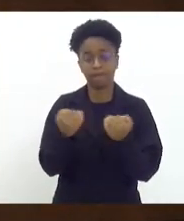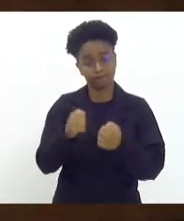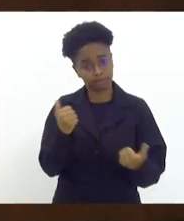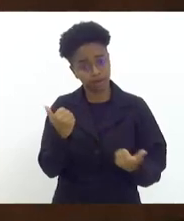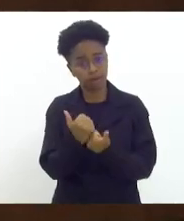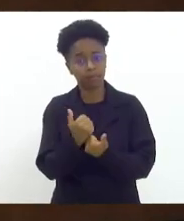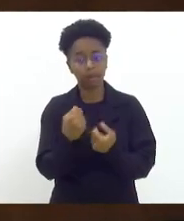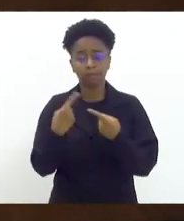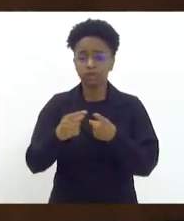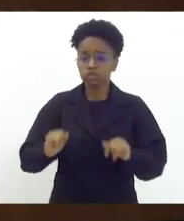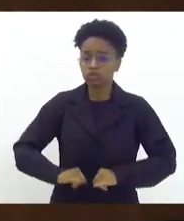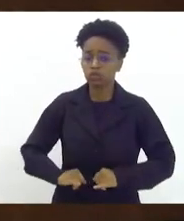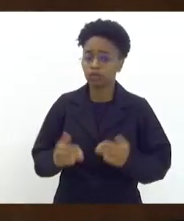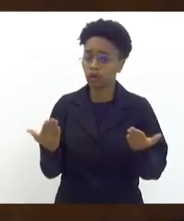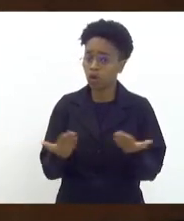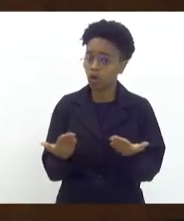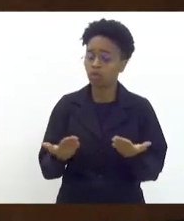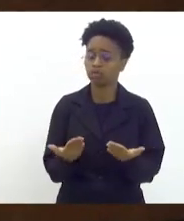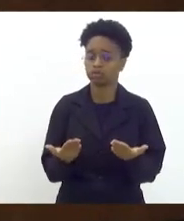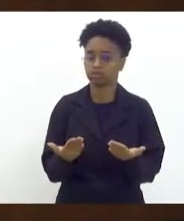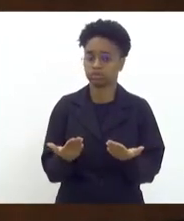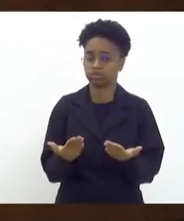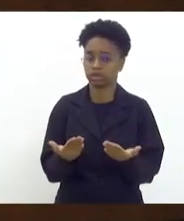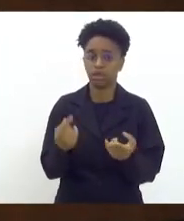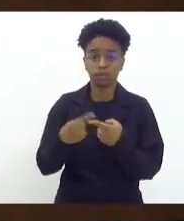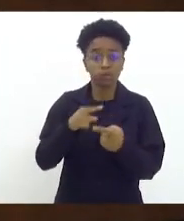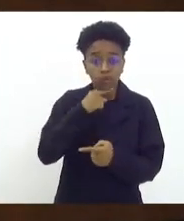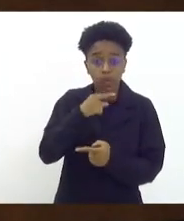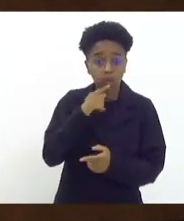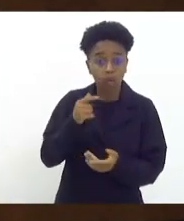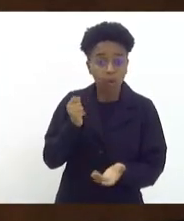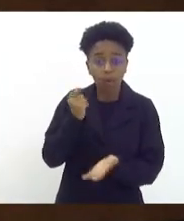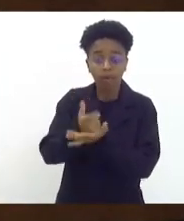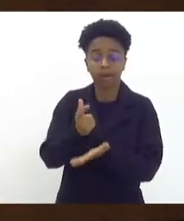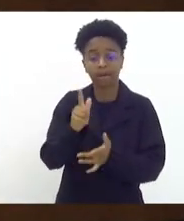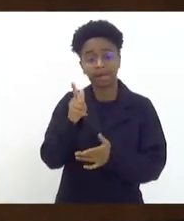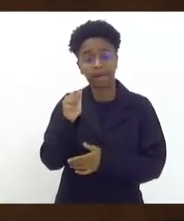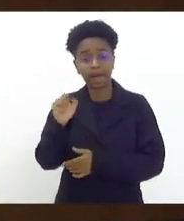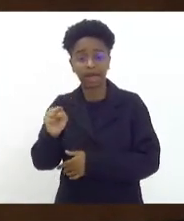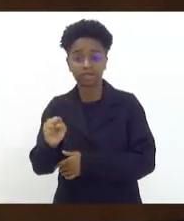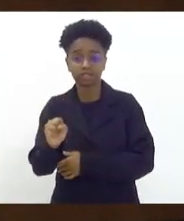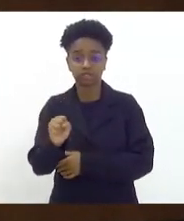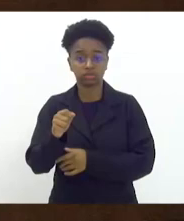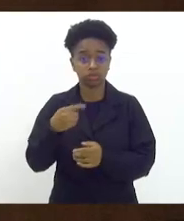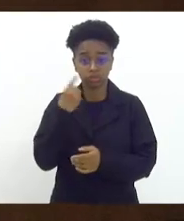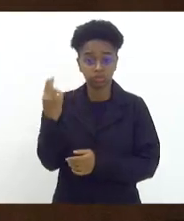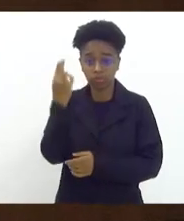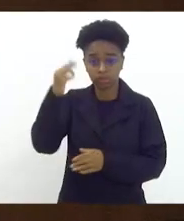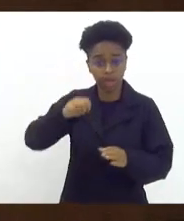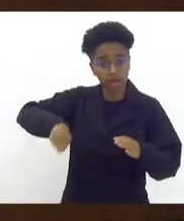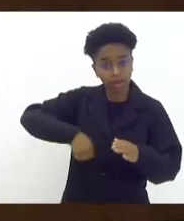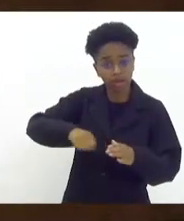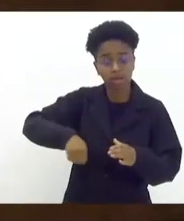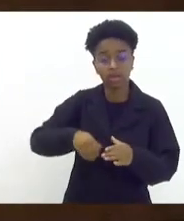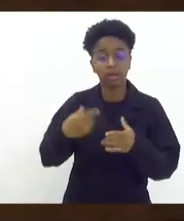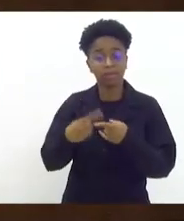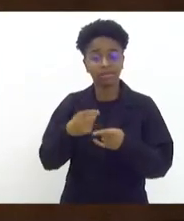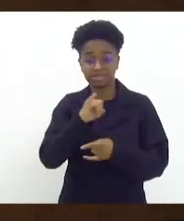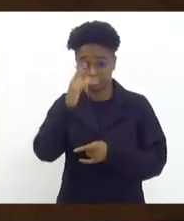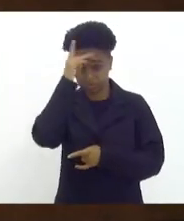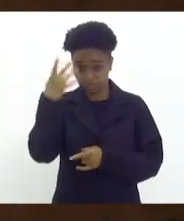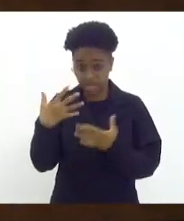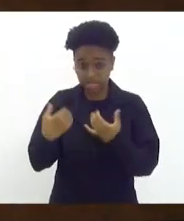estão sofrendo hoje Deputado Yuri que não consegue comprar um gás de cozinha para cozinhar então quando as pessoas ainda recebe